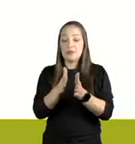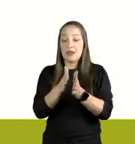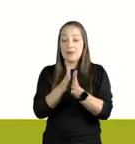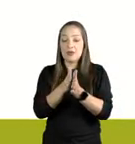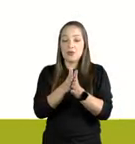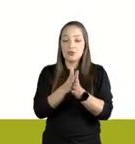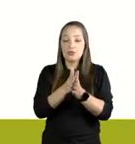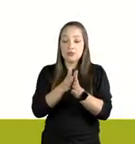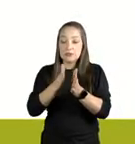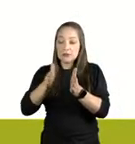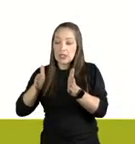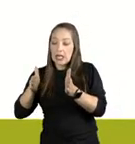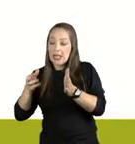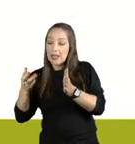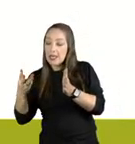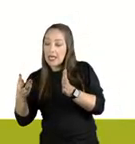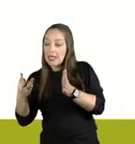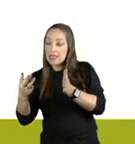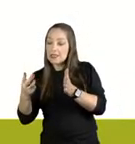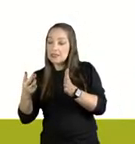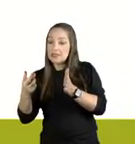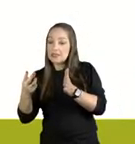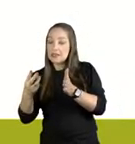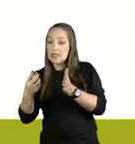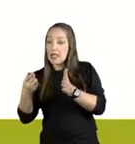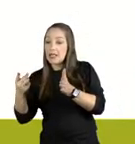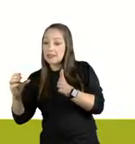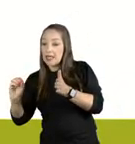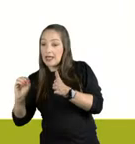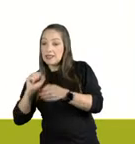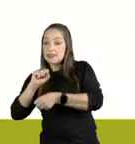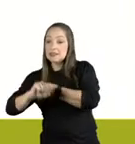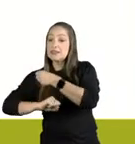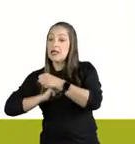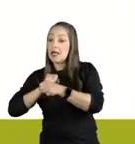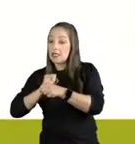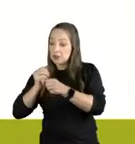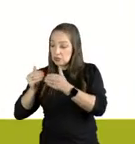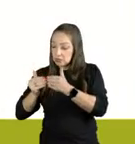quero algo maior. Em 3, em 10 anos, eu quero ter